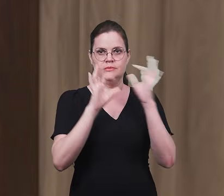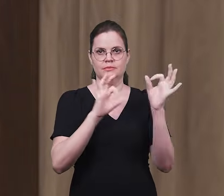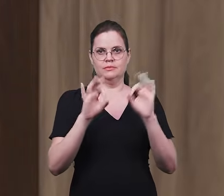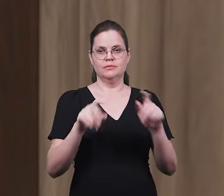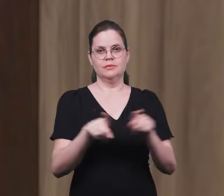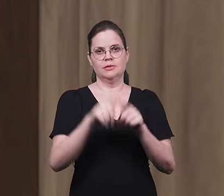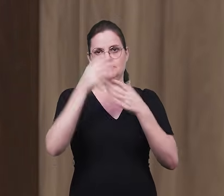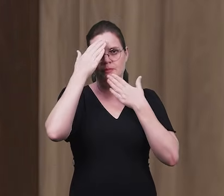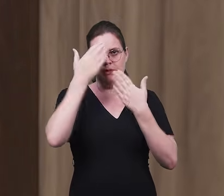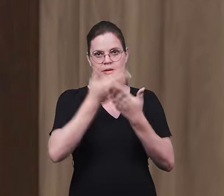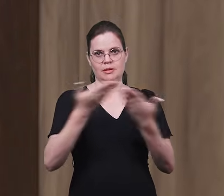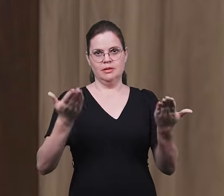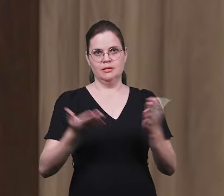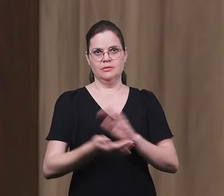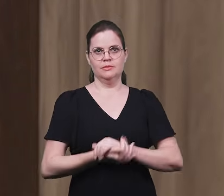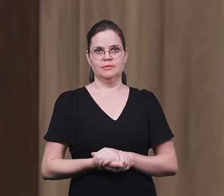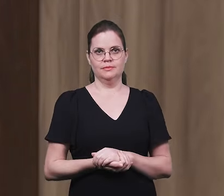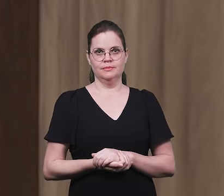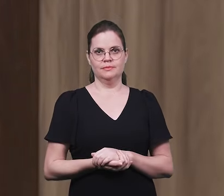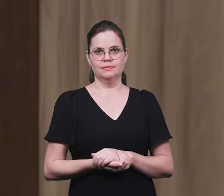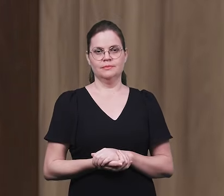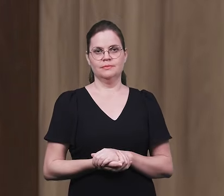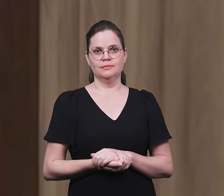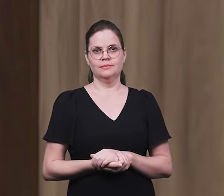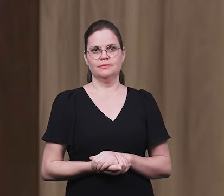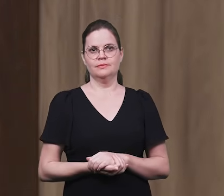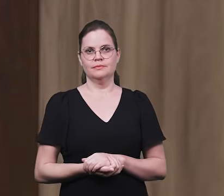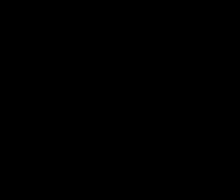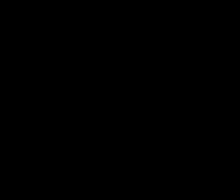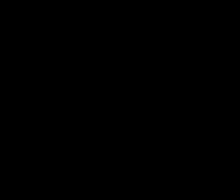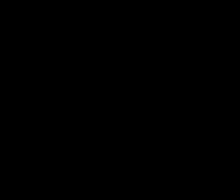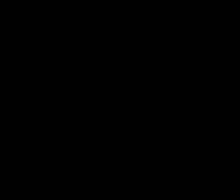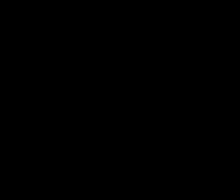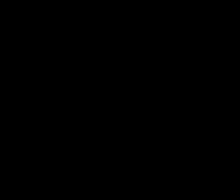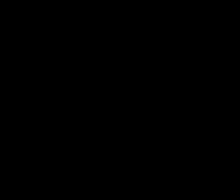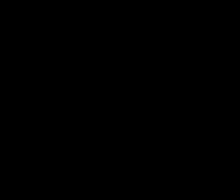paz do Senhor também aos irmãos, agradecendo também a presença de todos.